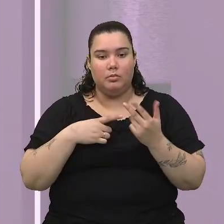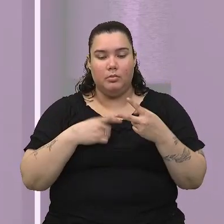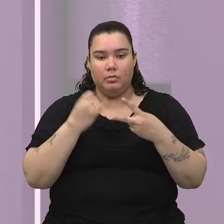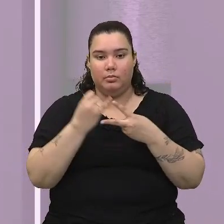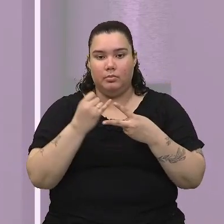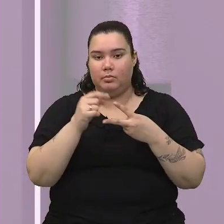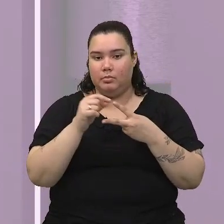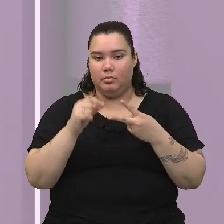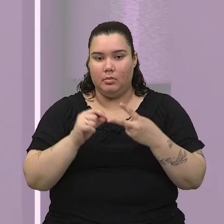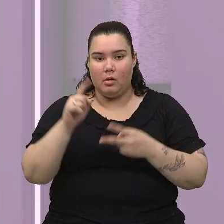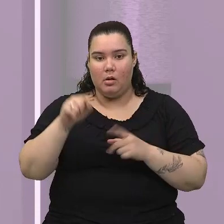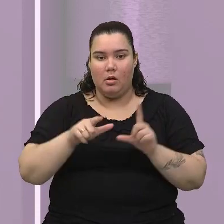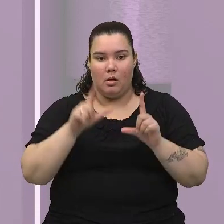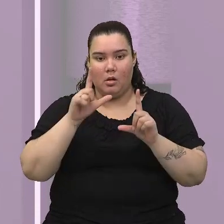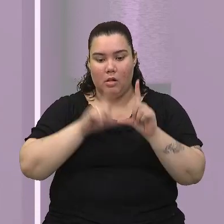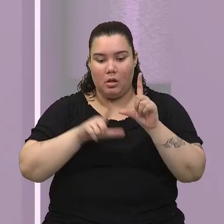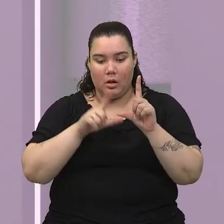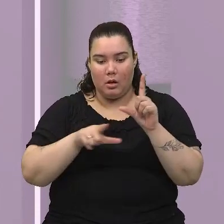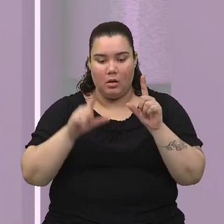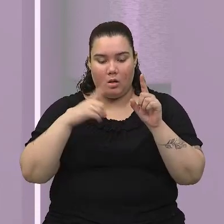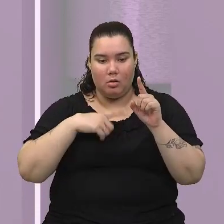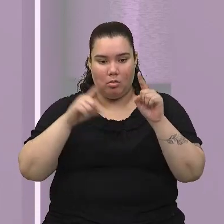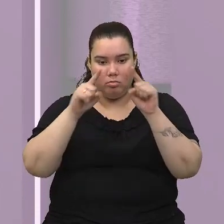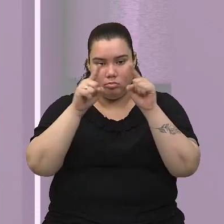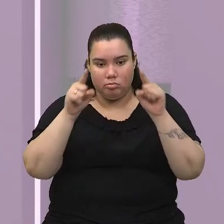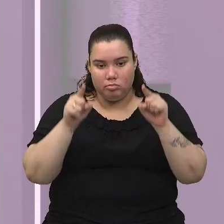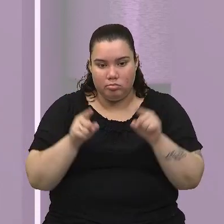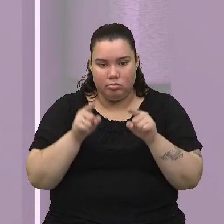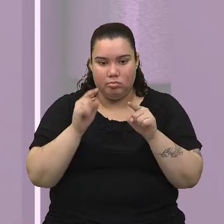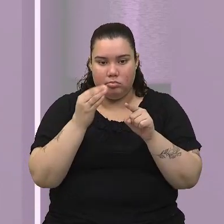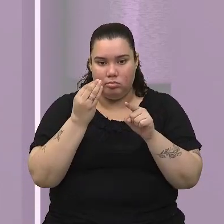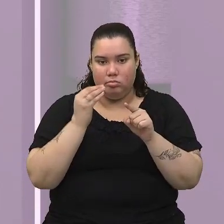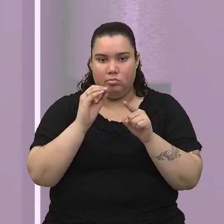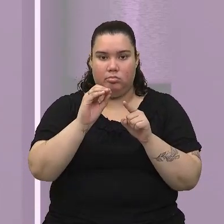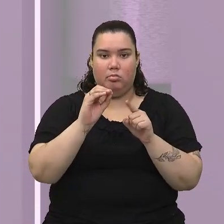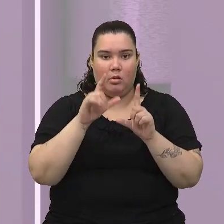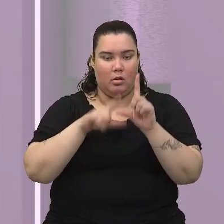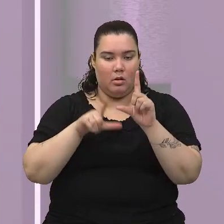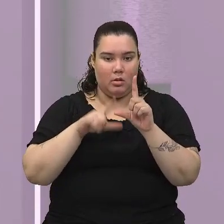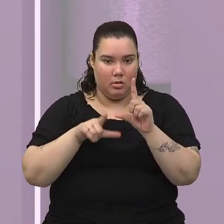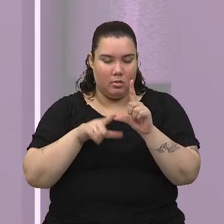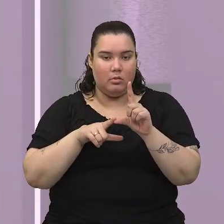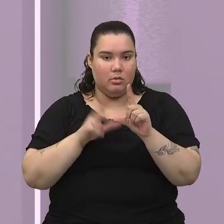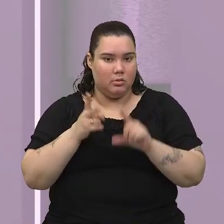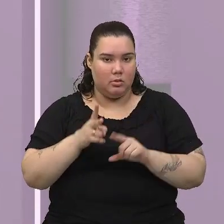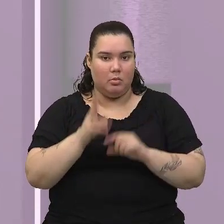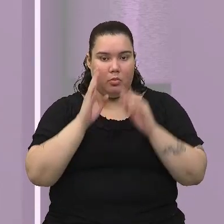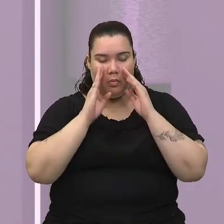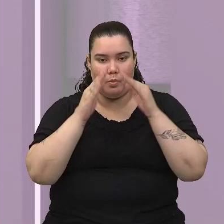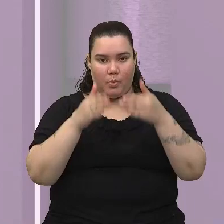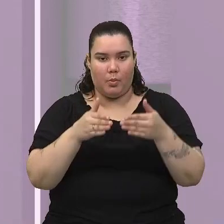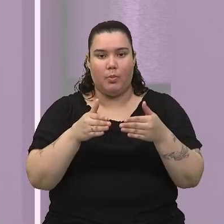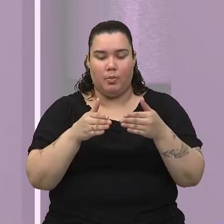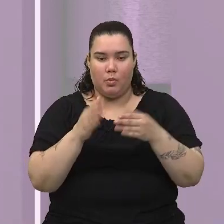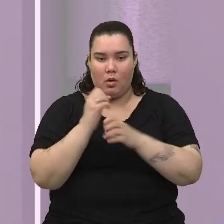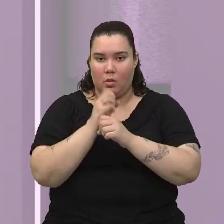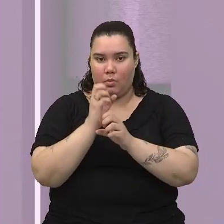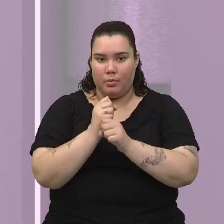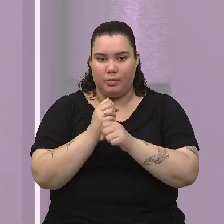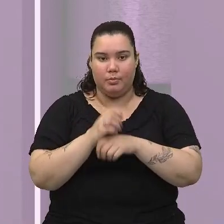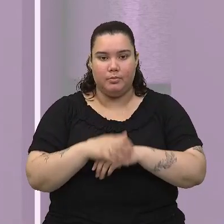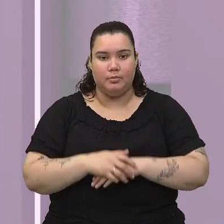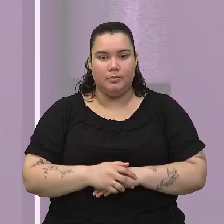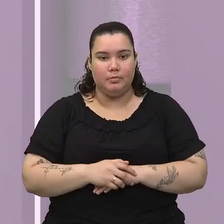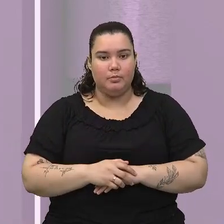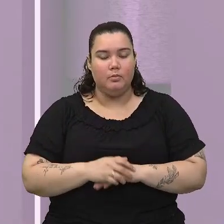é a letra que estará dentro dos parênteses, tá bom? Então, o maior expoente da variável é que